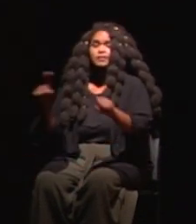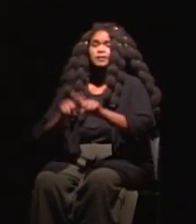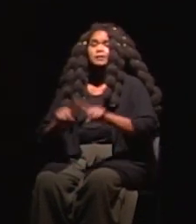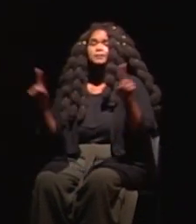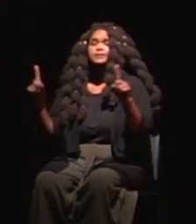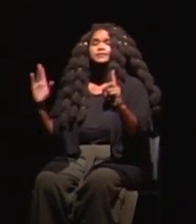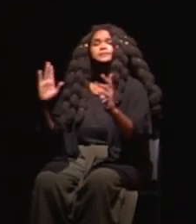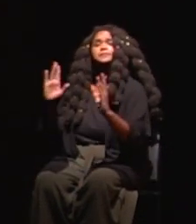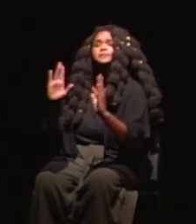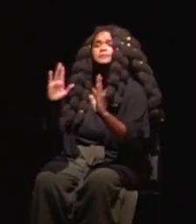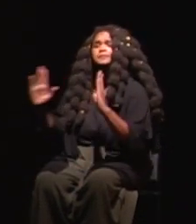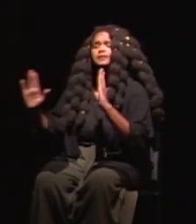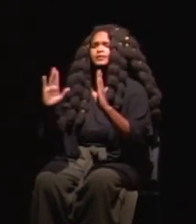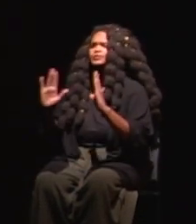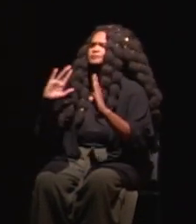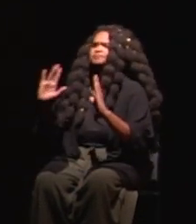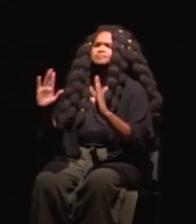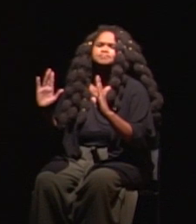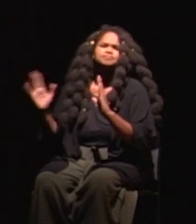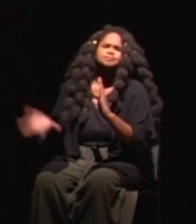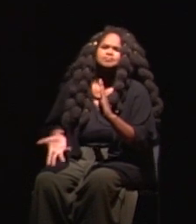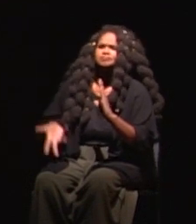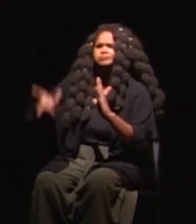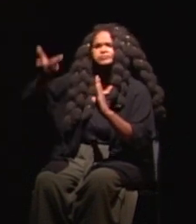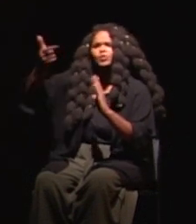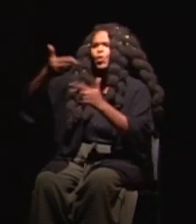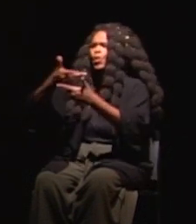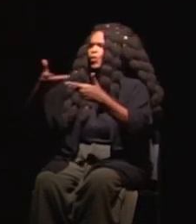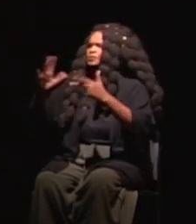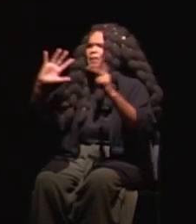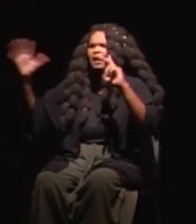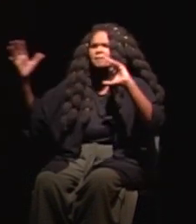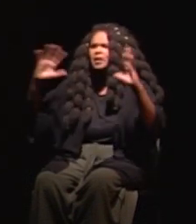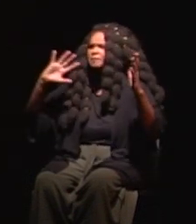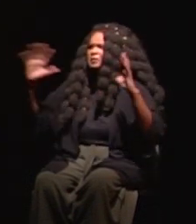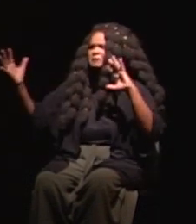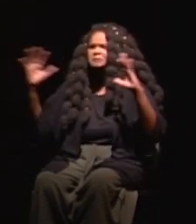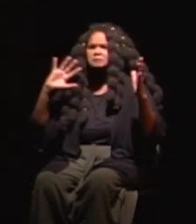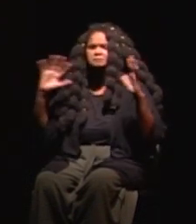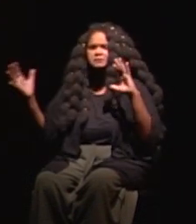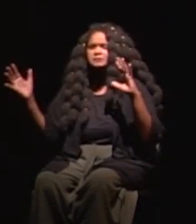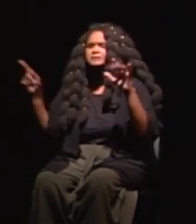período incrível de coisas acontecendo, de